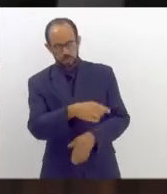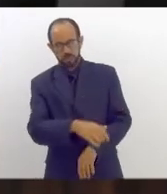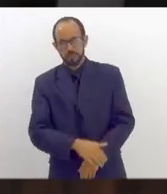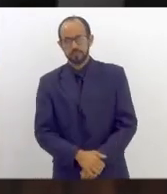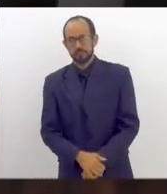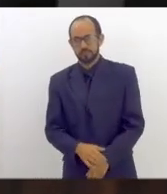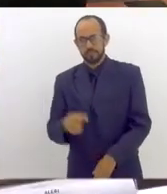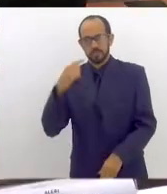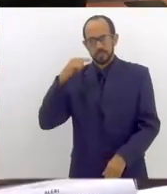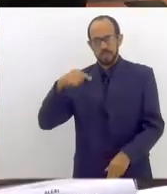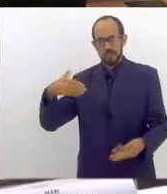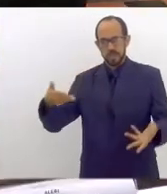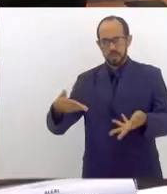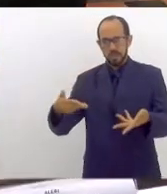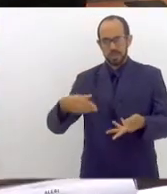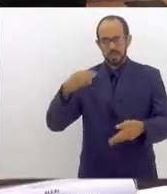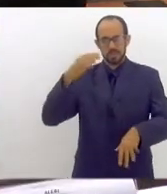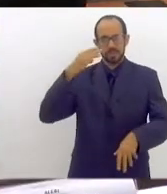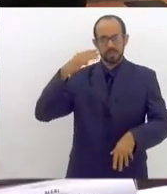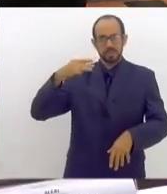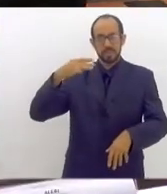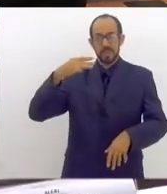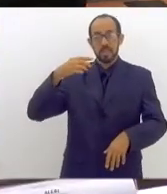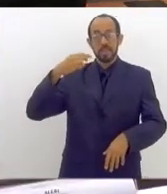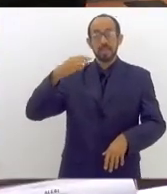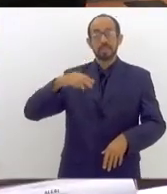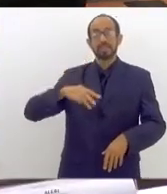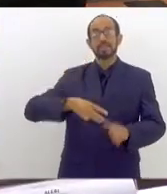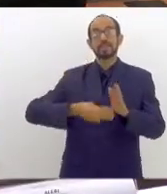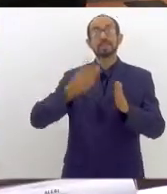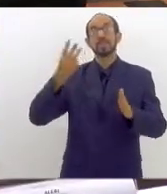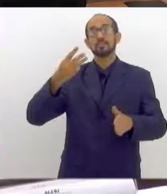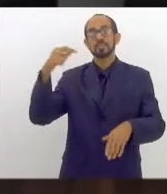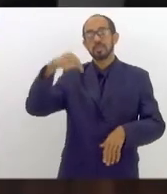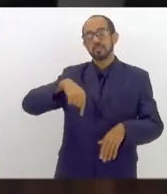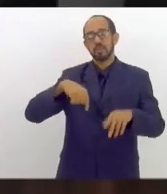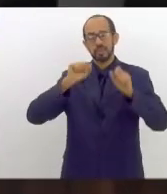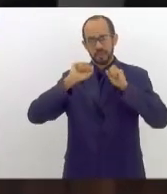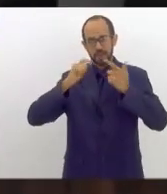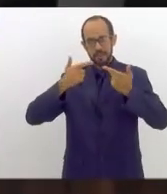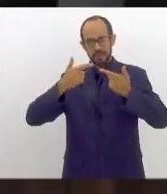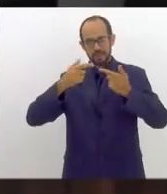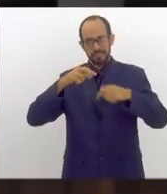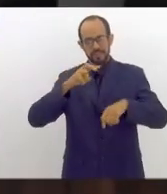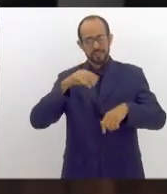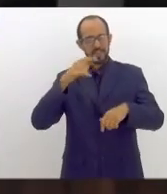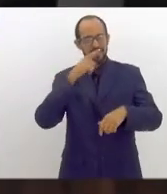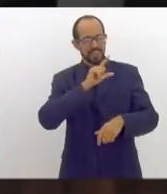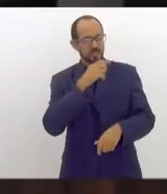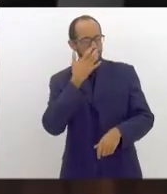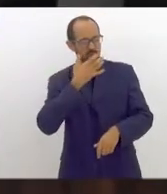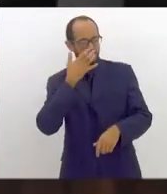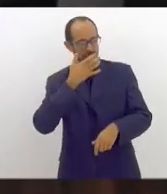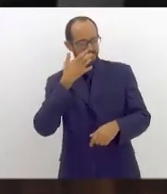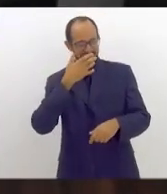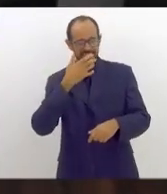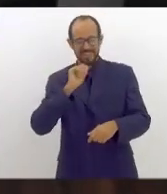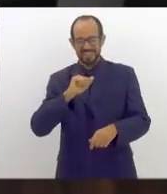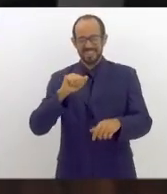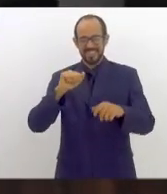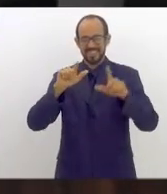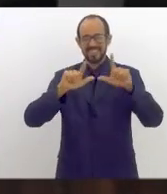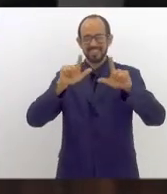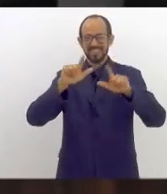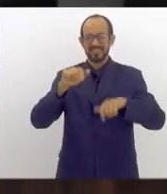essa semana é a terceira vez que ele que ele vem alerj vai ganhar música no Fantástico também